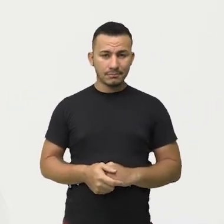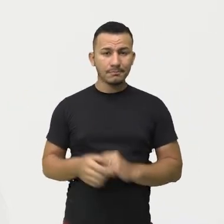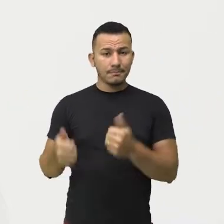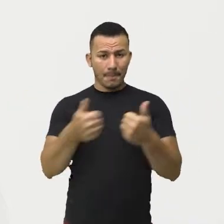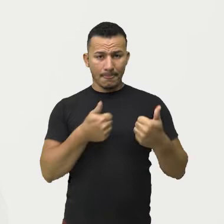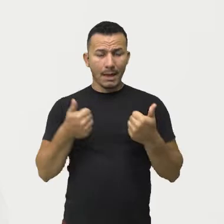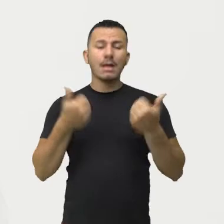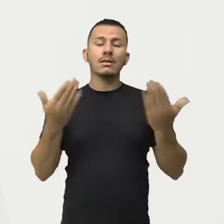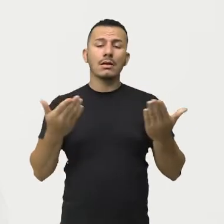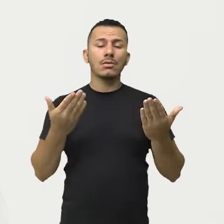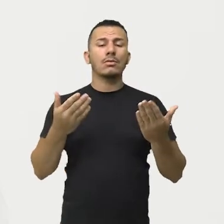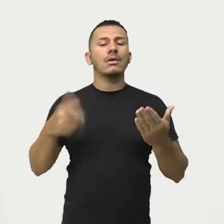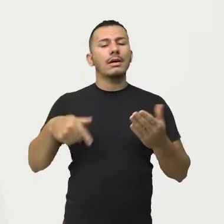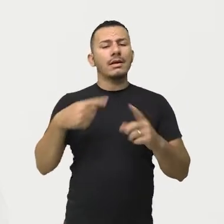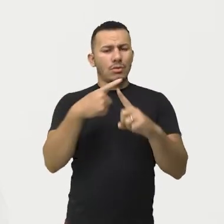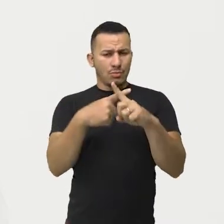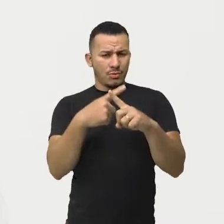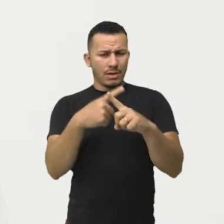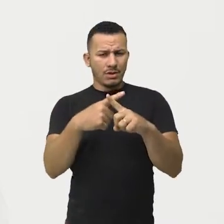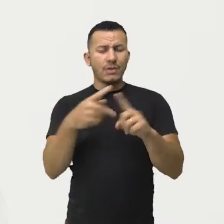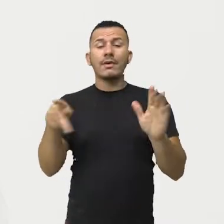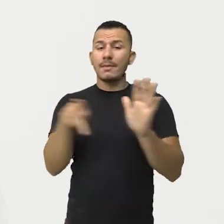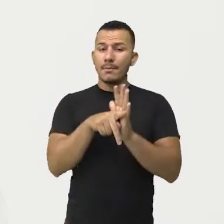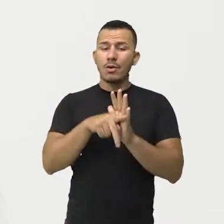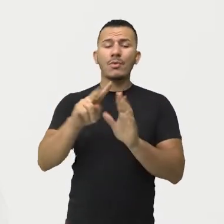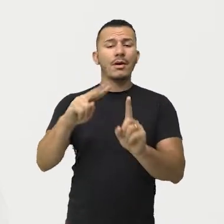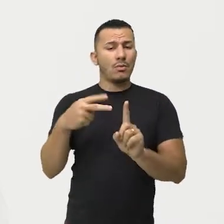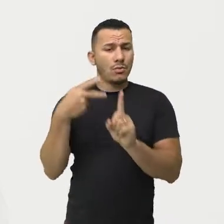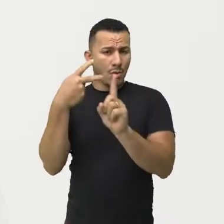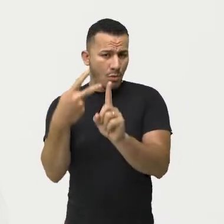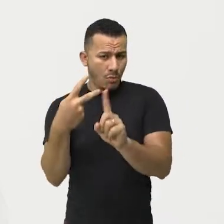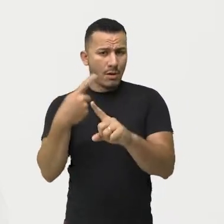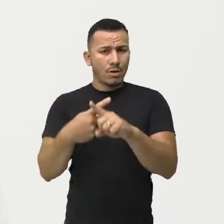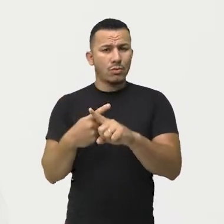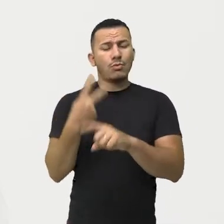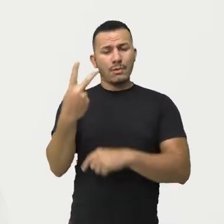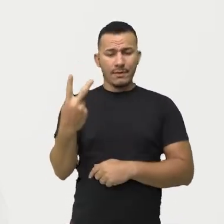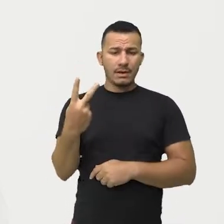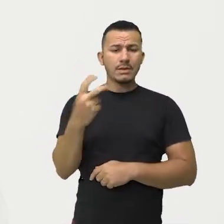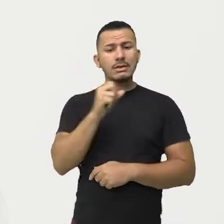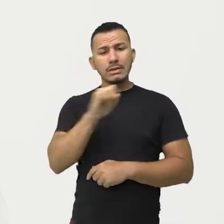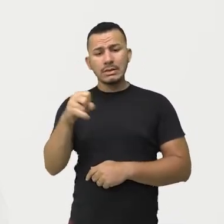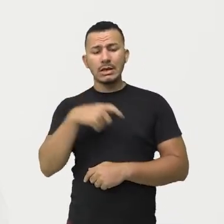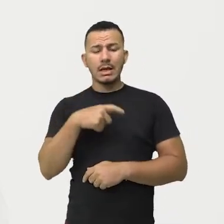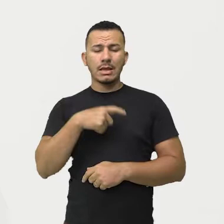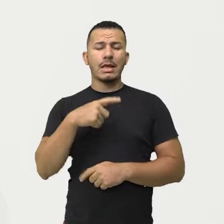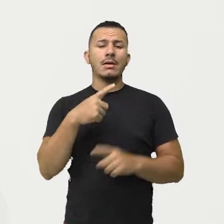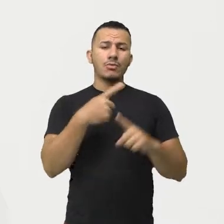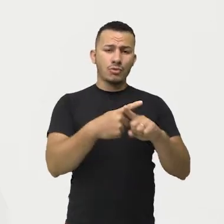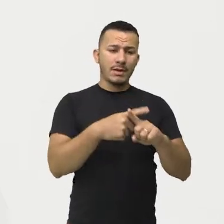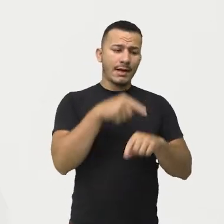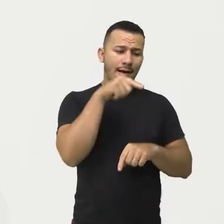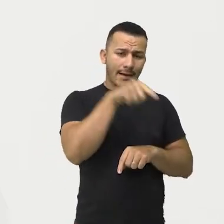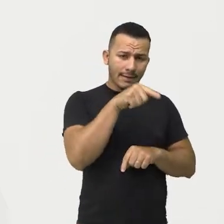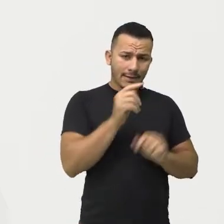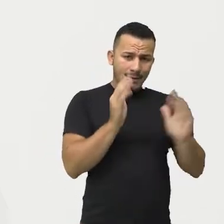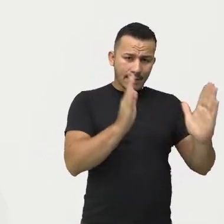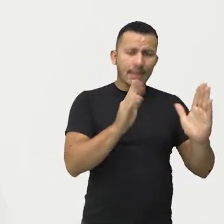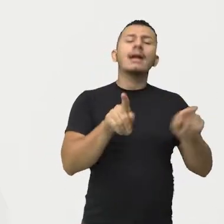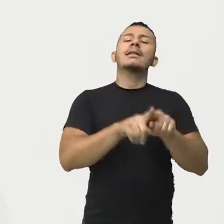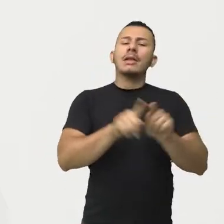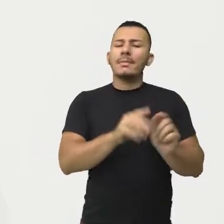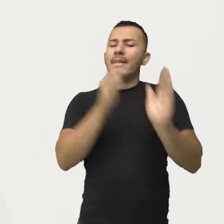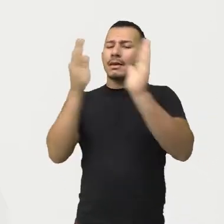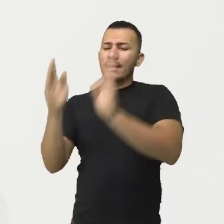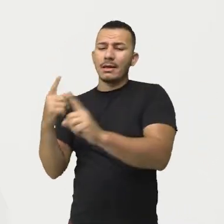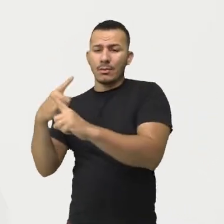princípio multiplicativo, ele refere-se exatamente a isso, certo? Se você multiplicar por um lado, em um lado, você vai ter que multiplicar por